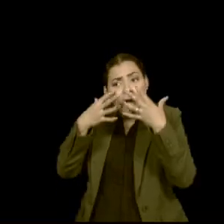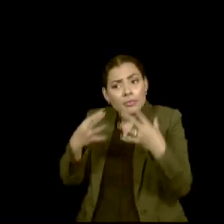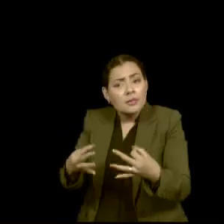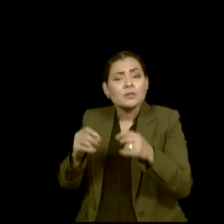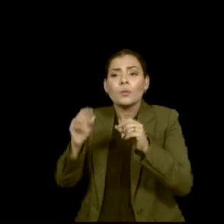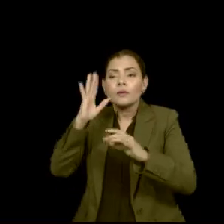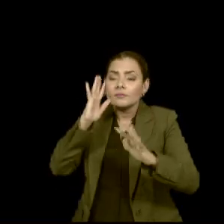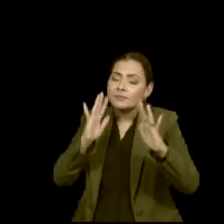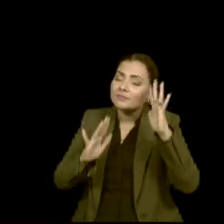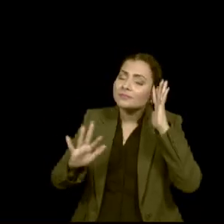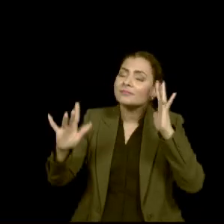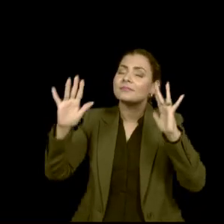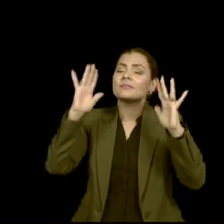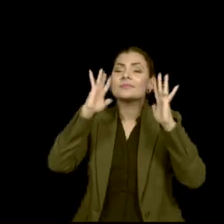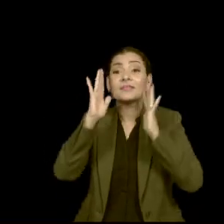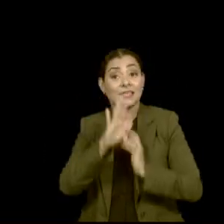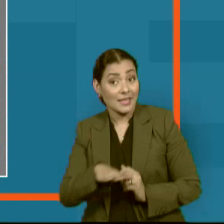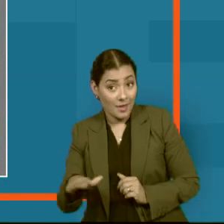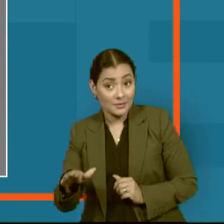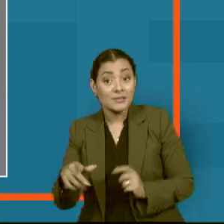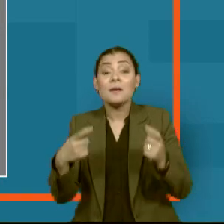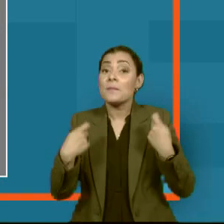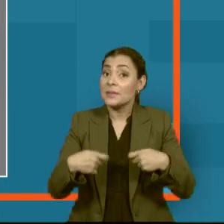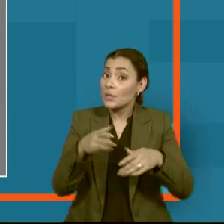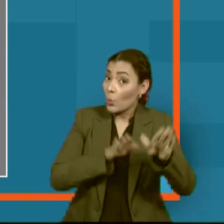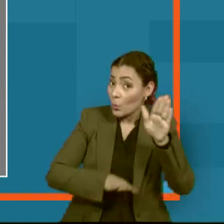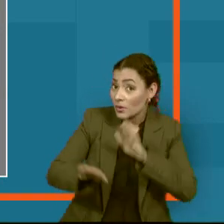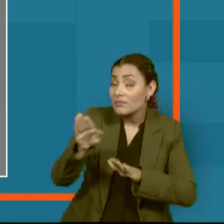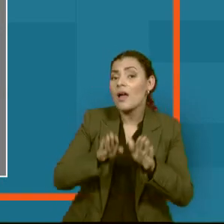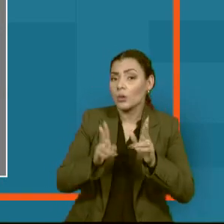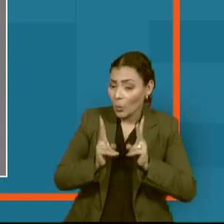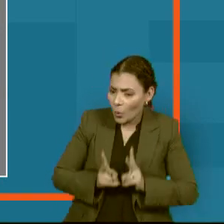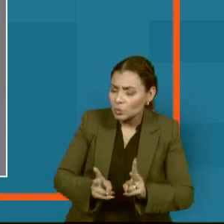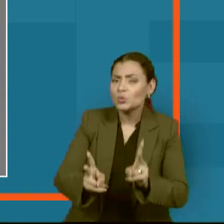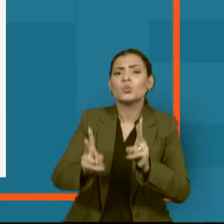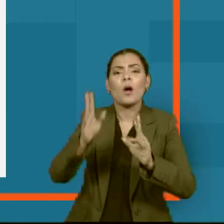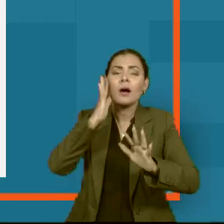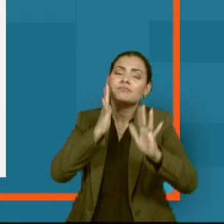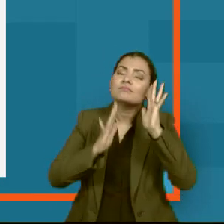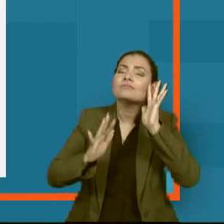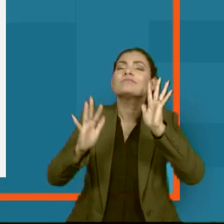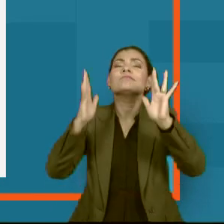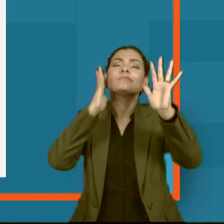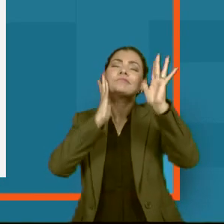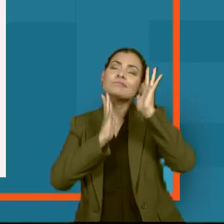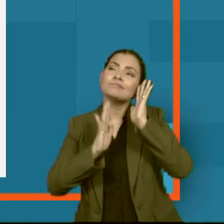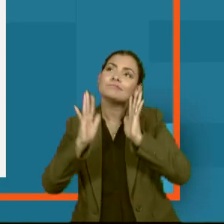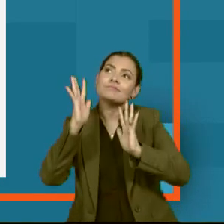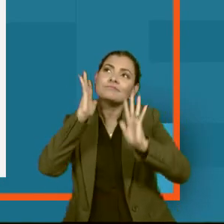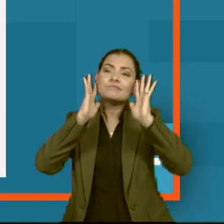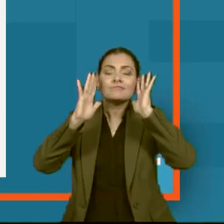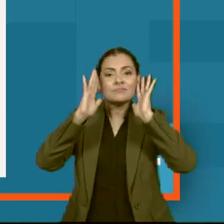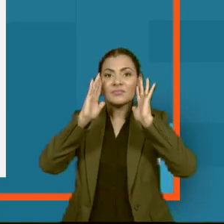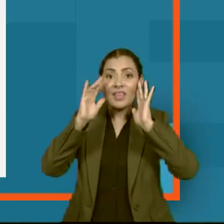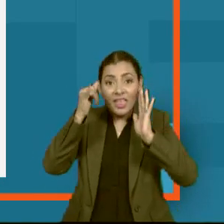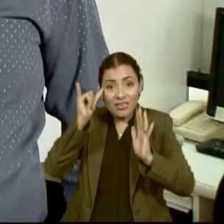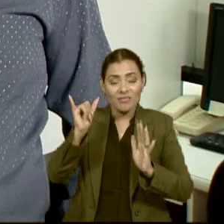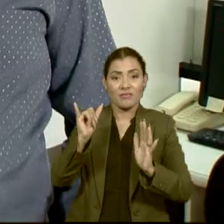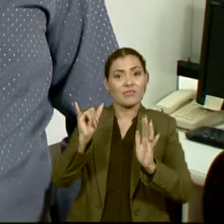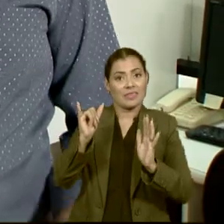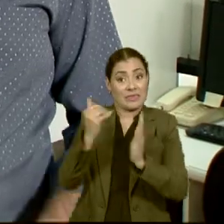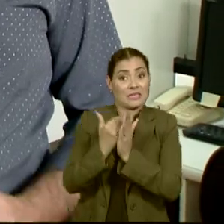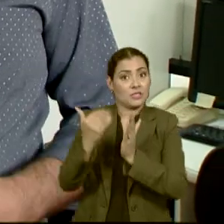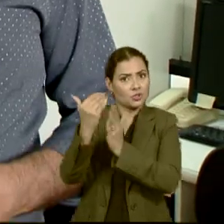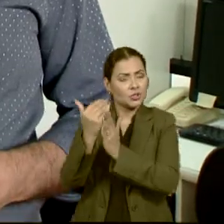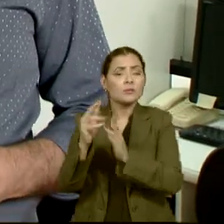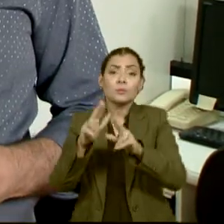tratando do imaginário das crianças. Então você tem que tomar todo um cuidado para que ela continue ali dentro daquele universo. O